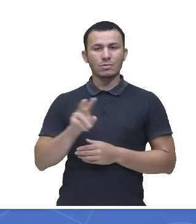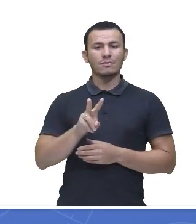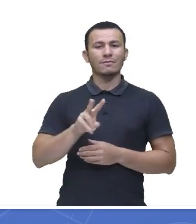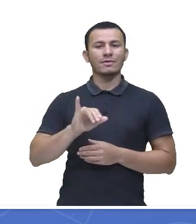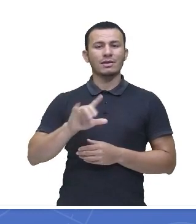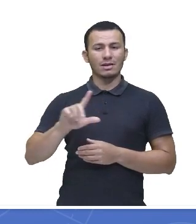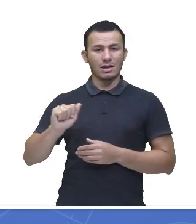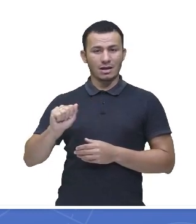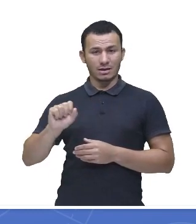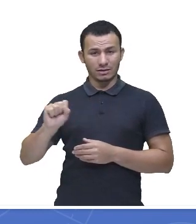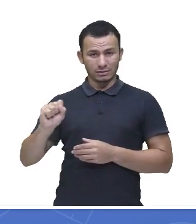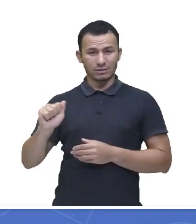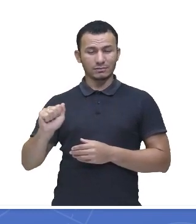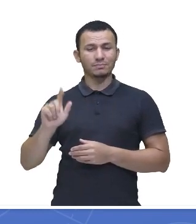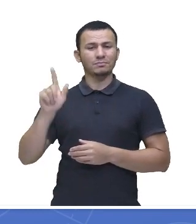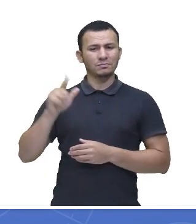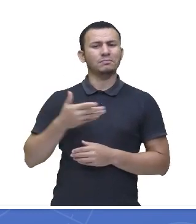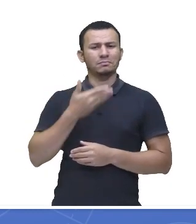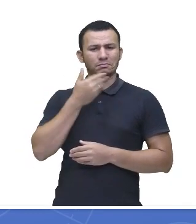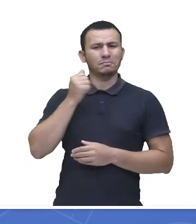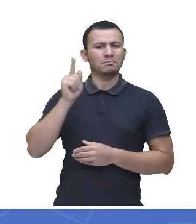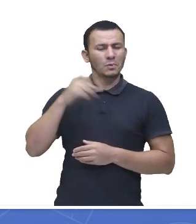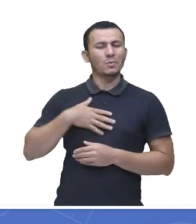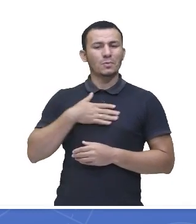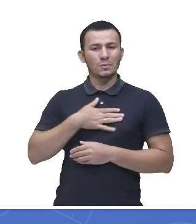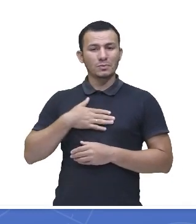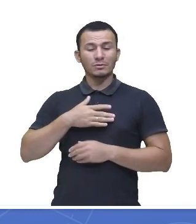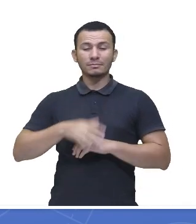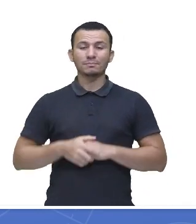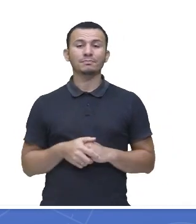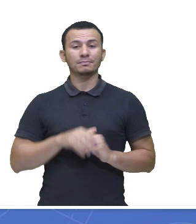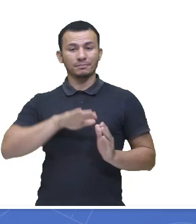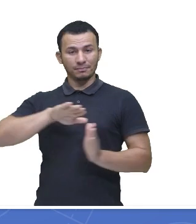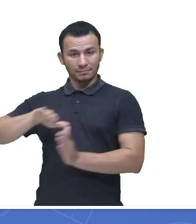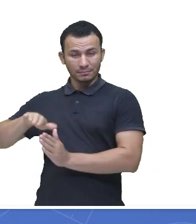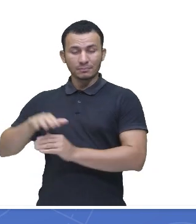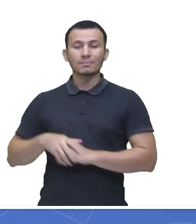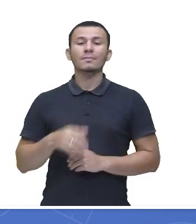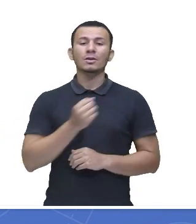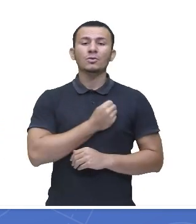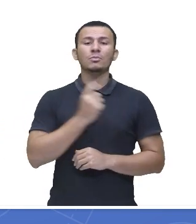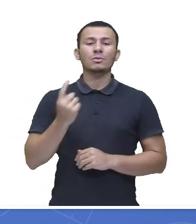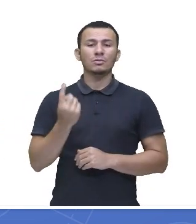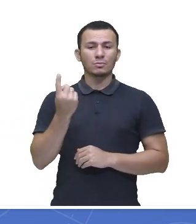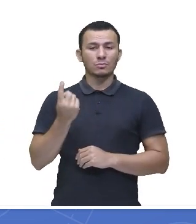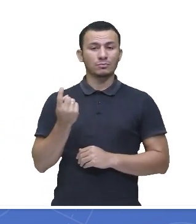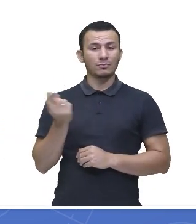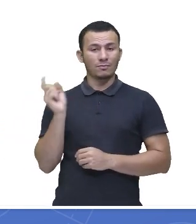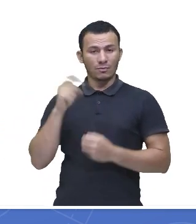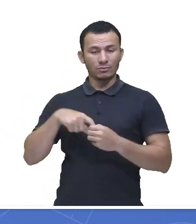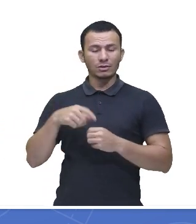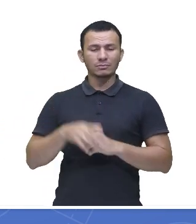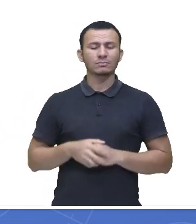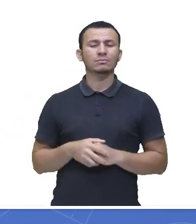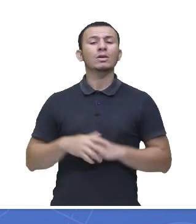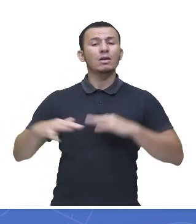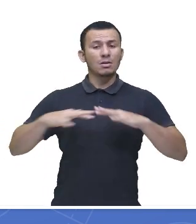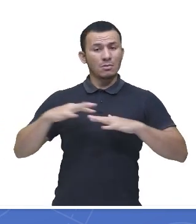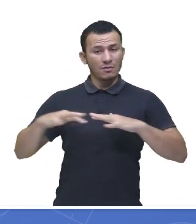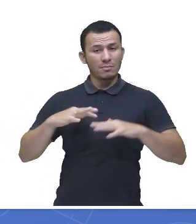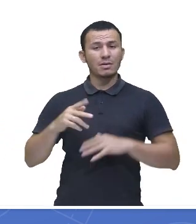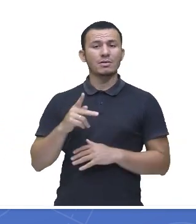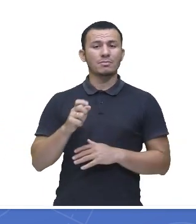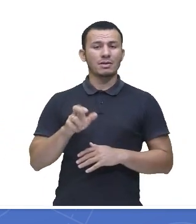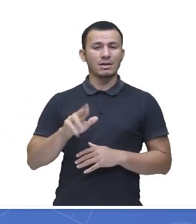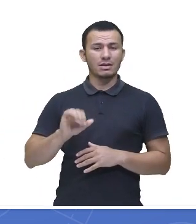melhores anos também lá. Vamos falar da primeira questão, então. Todo mundo acertou, gente! Movimentos peristálticos.